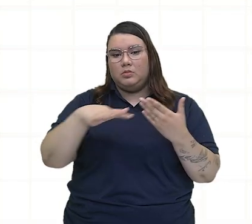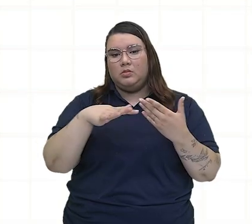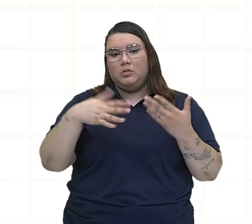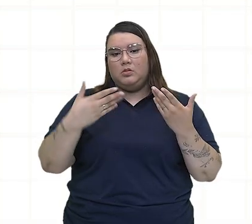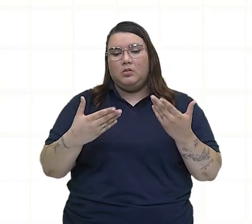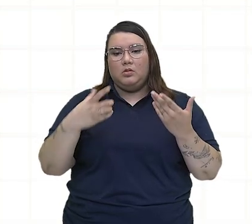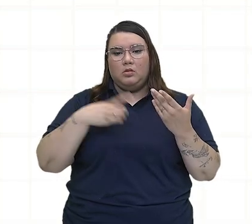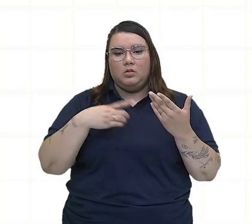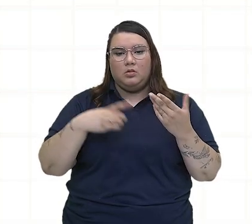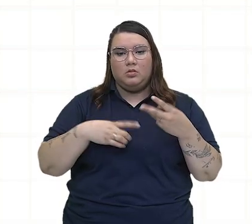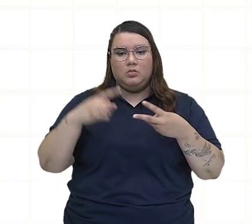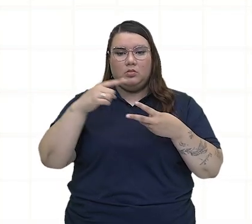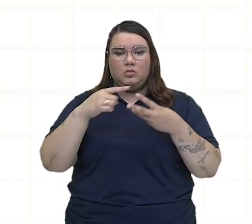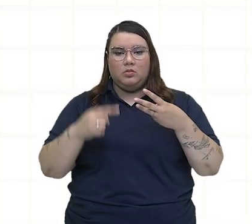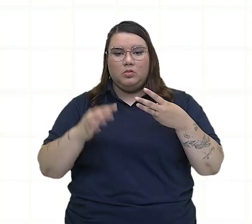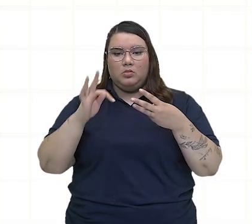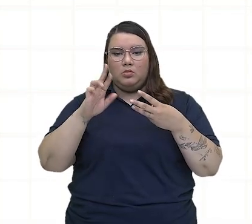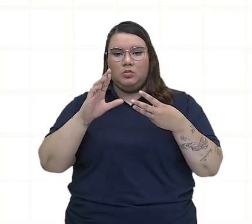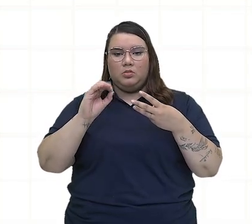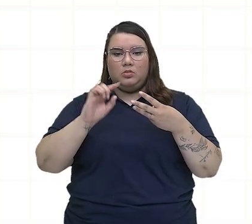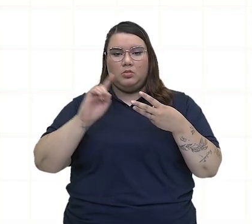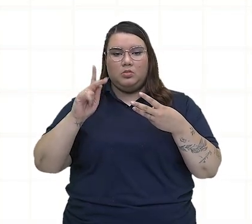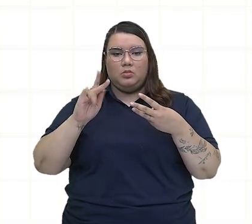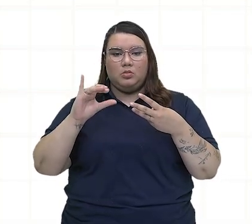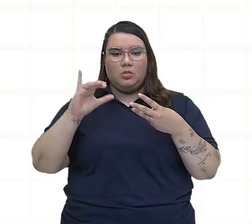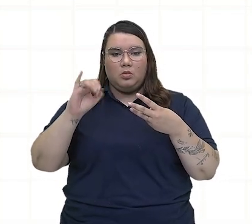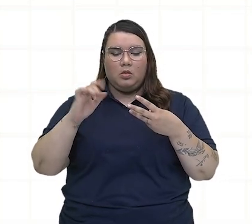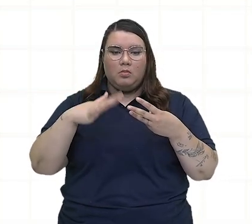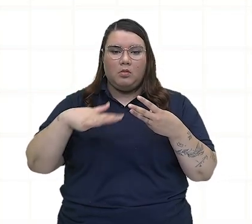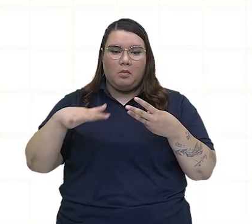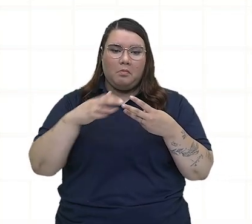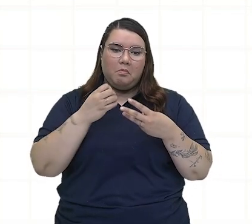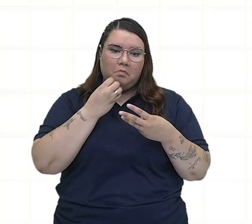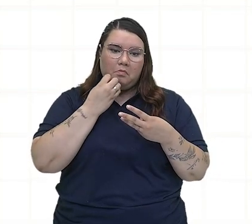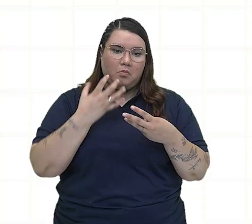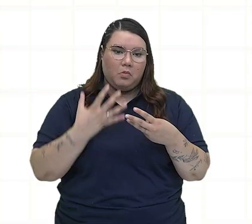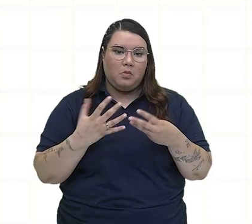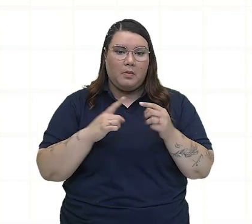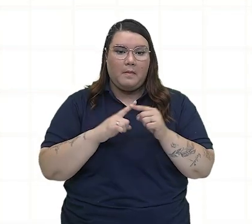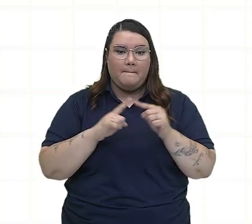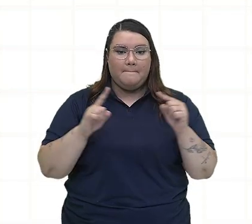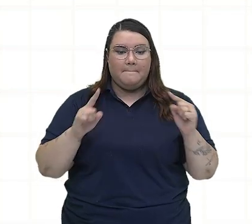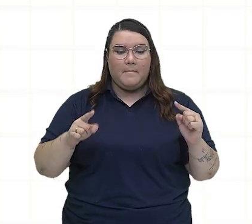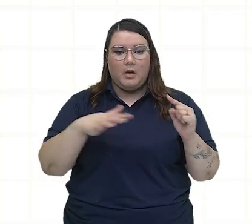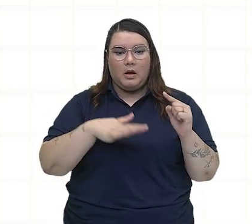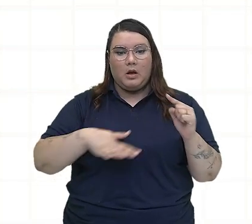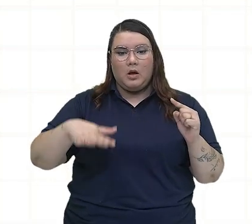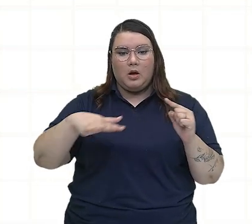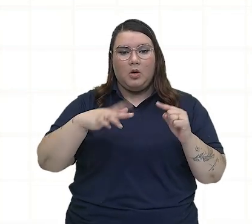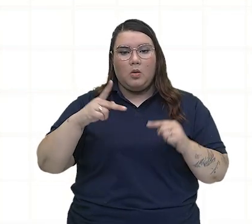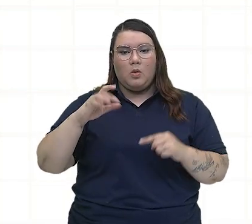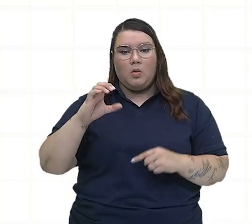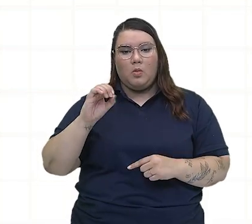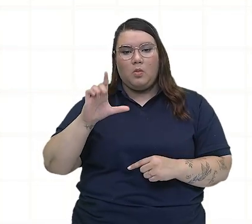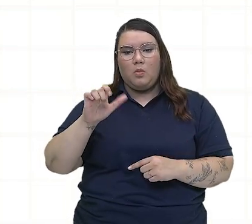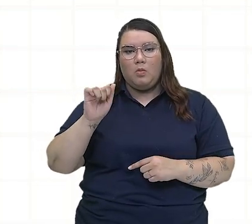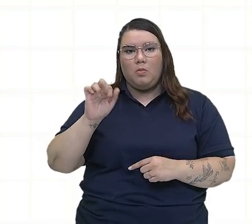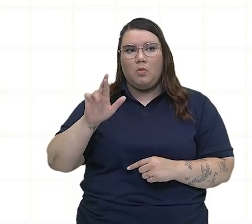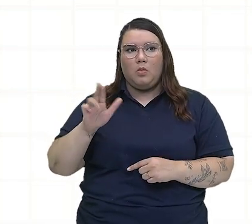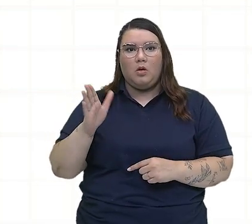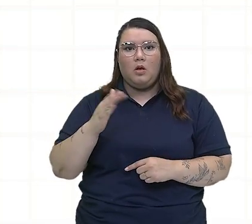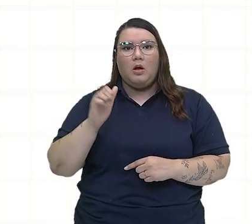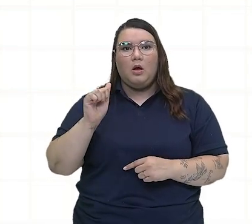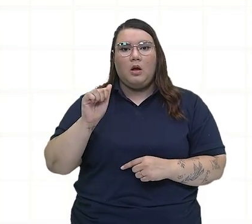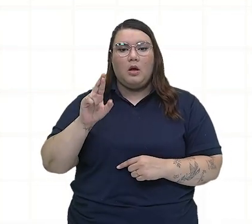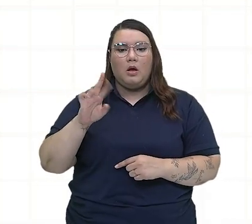para os trópicos, a temperatura dá uma amenizada. No entanto, na questão do círculo polar ártico e antártico,